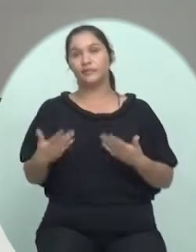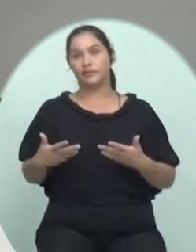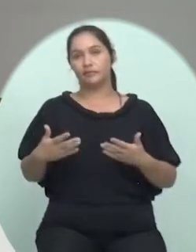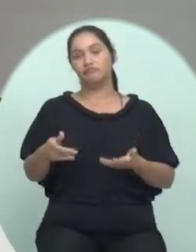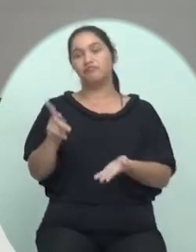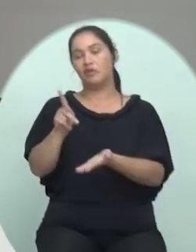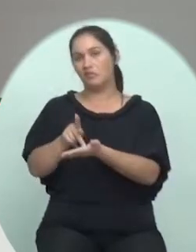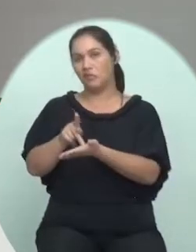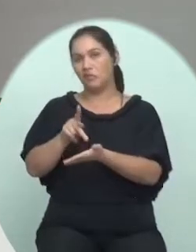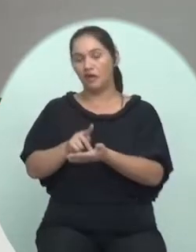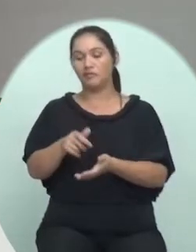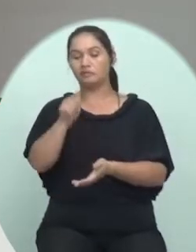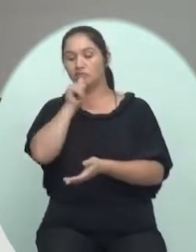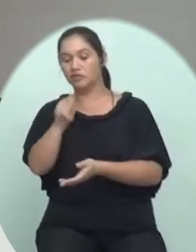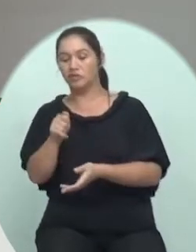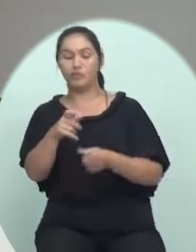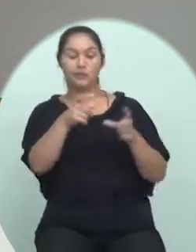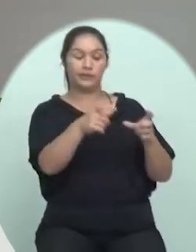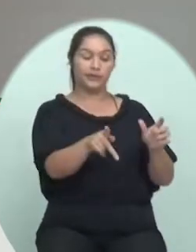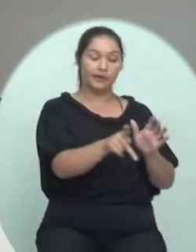descoberta, né, por aquele período.